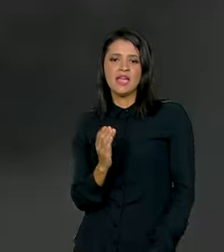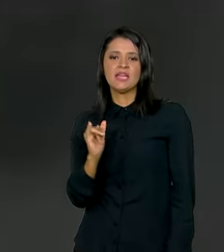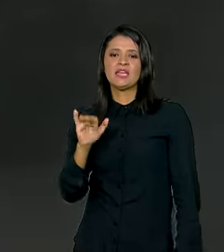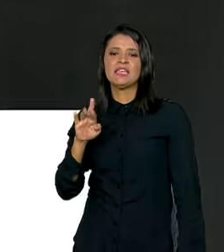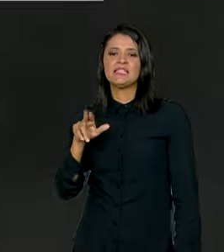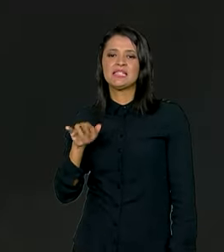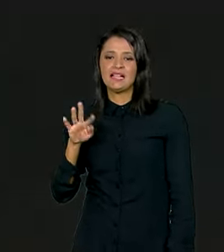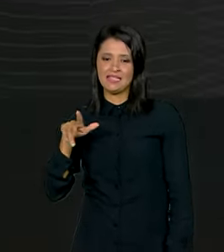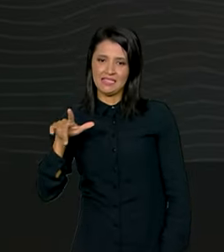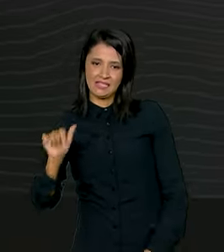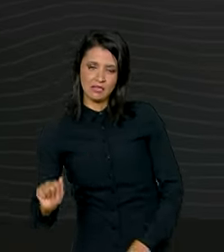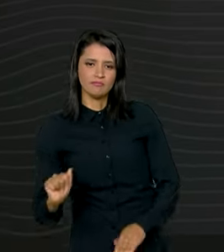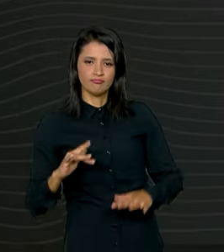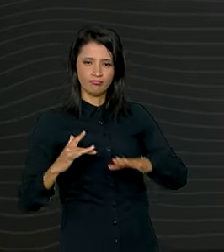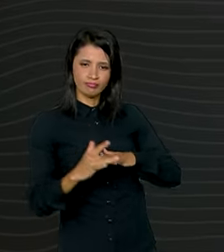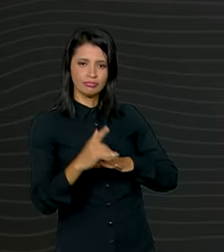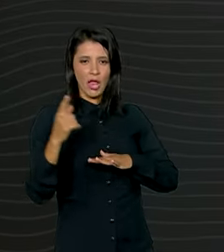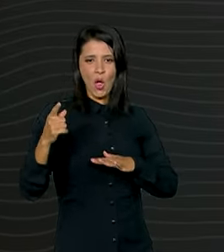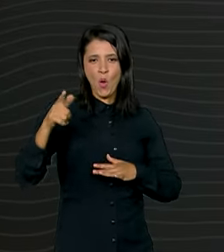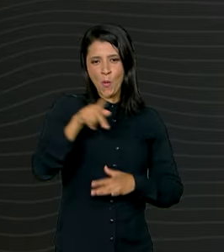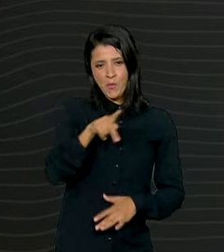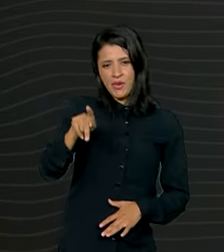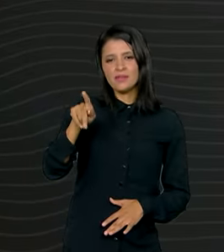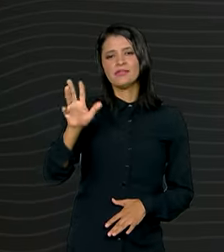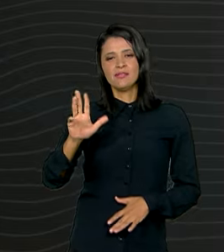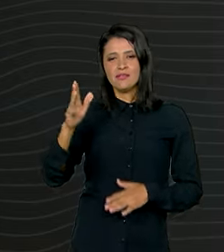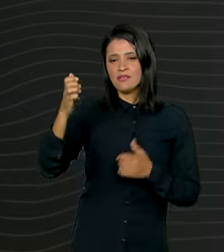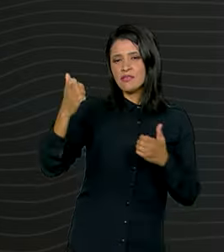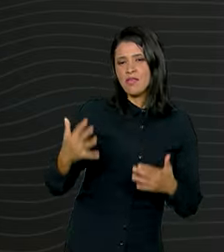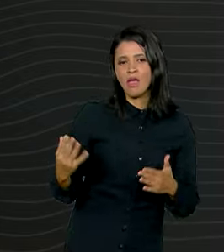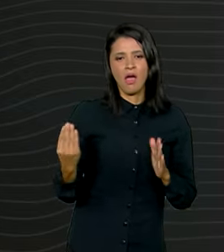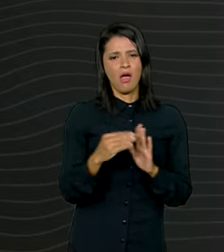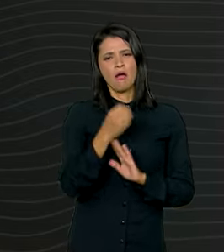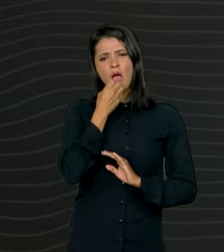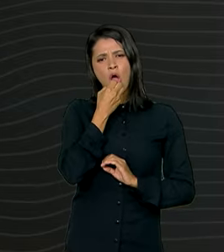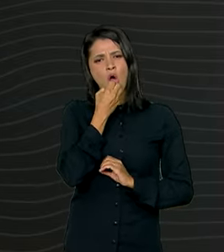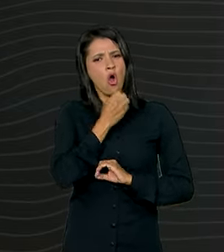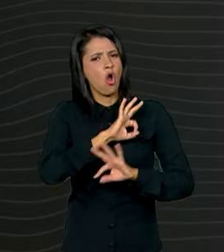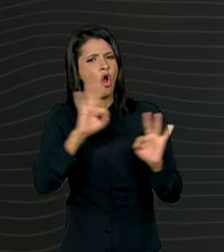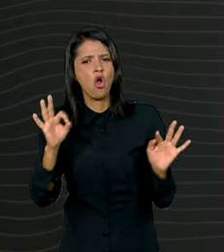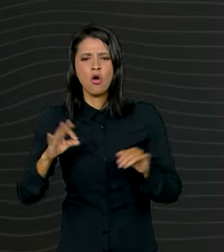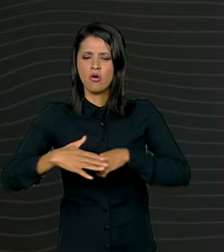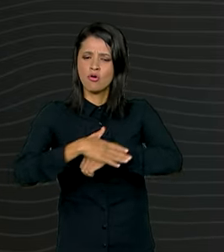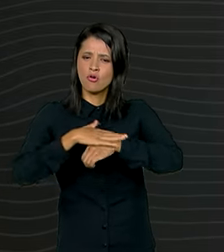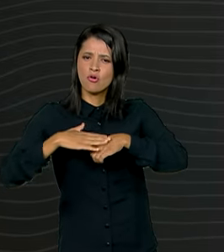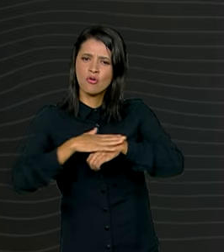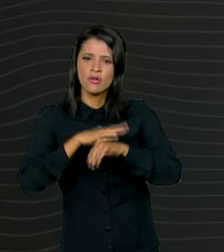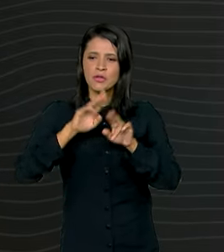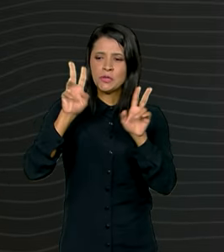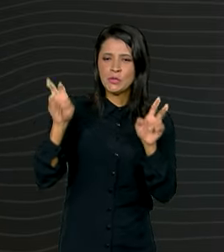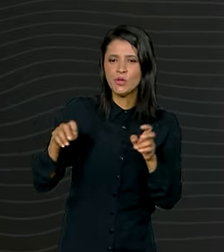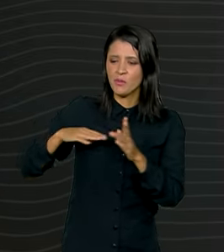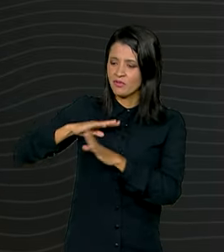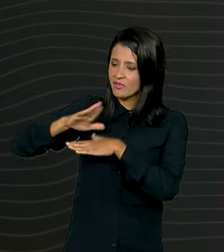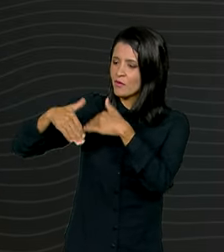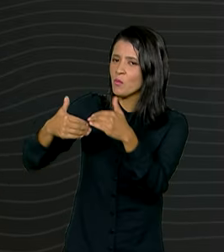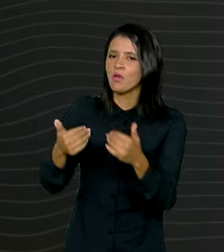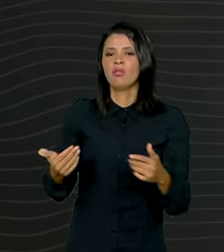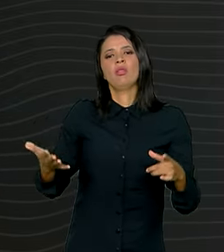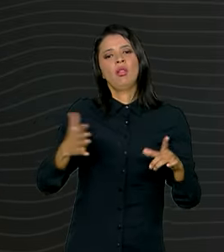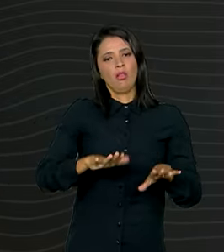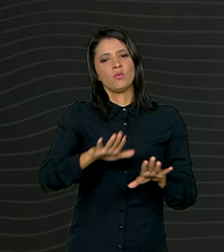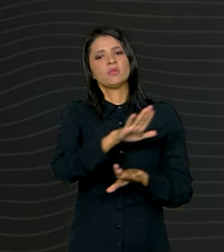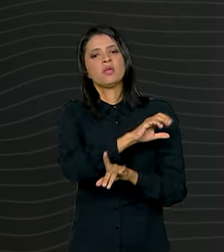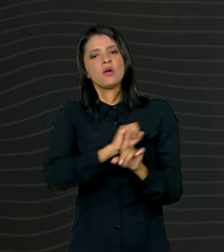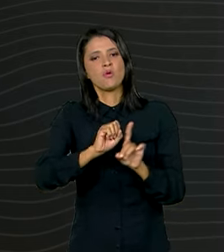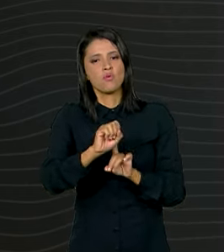Georgieva. Pelas redes sociais, o presidente Lula diz que foi uma boa conversa sobre desenvolvimento com inclusão